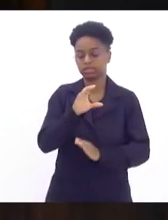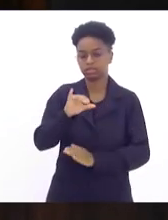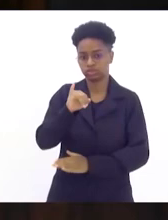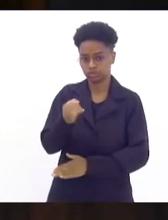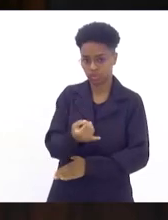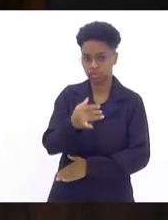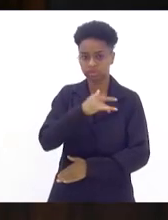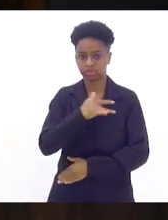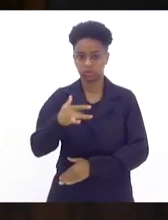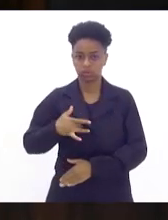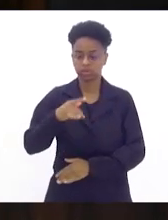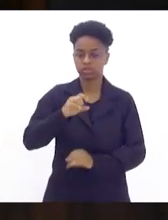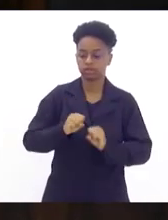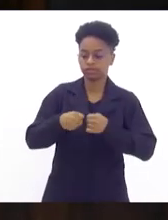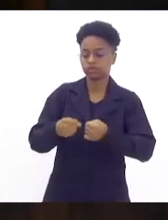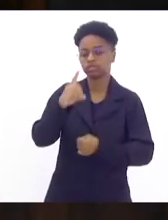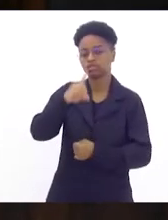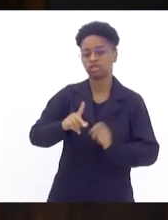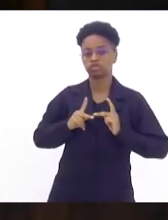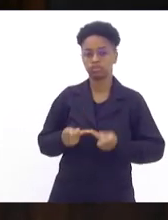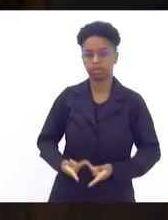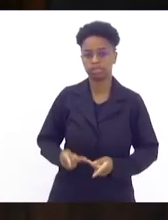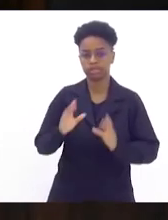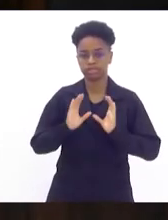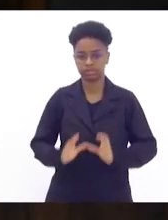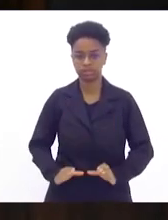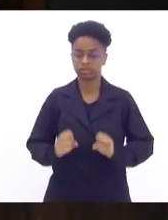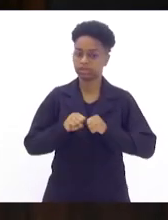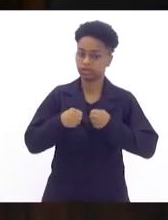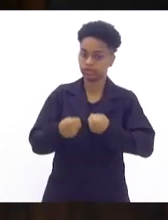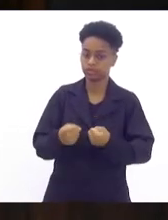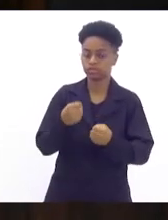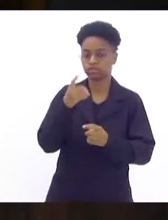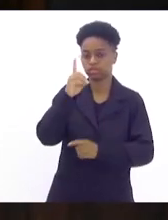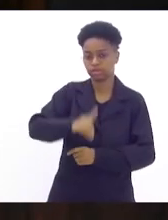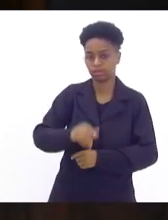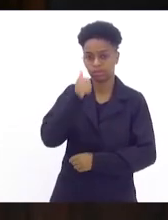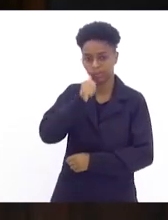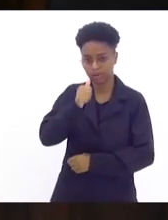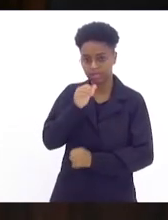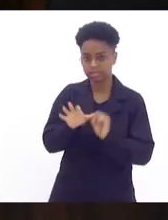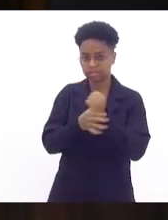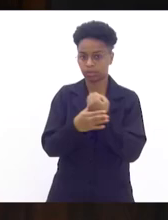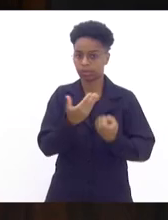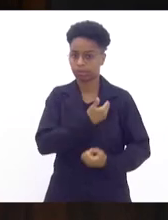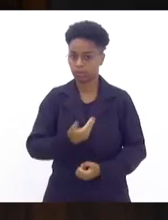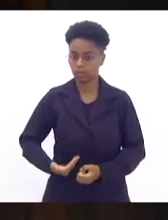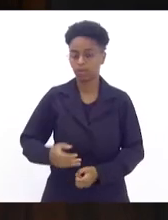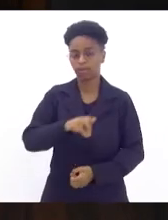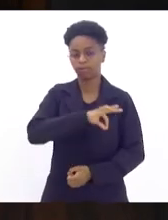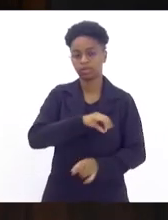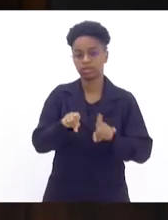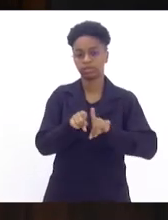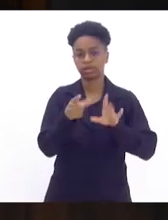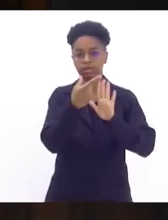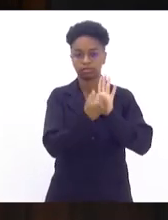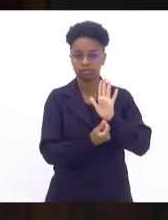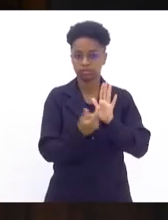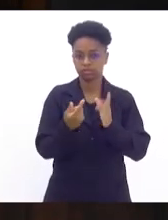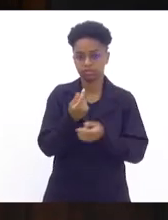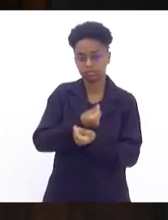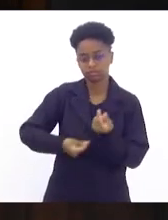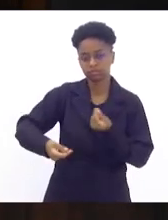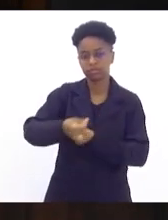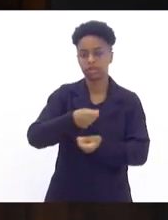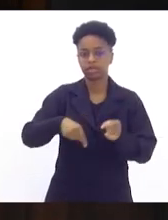defesa direitos humanos e cidadania defesa direito da mulher Segurança Pública assuntos de polícia e de orçamento final fiscalização